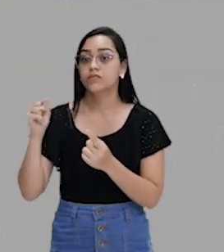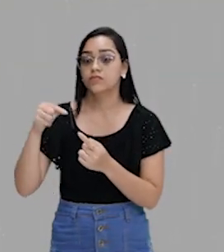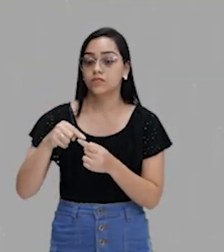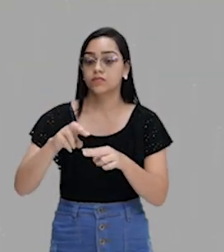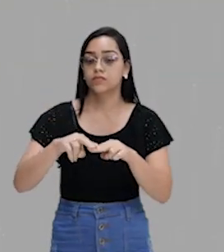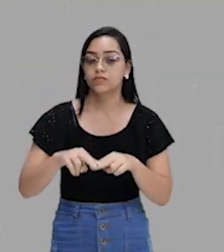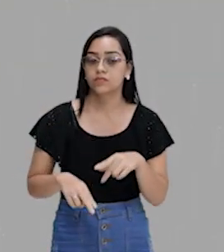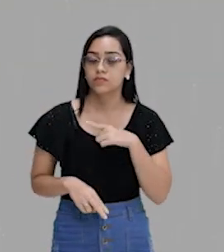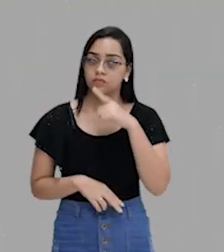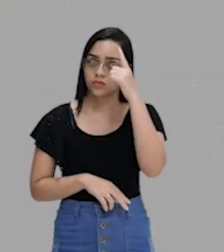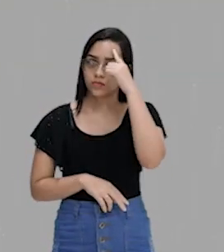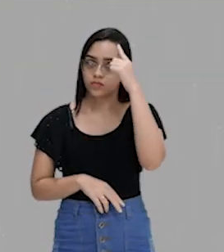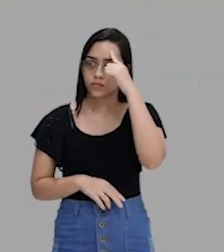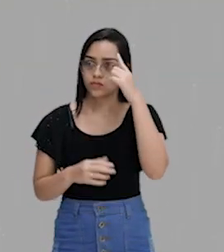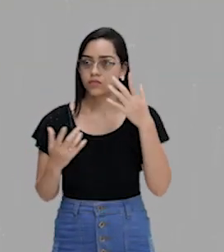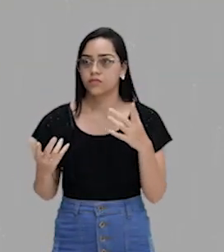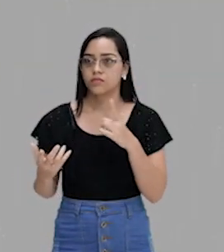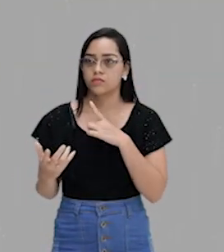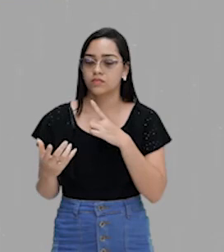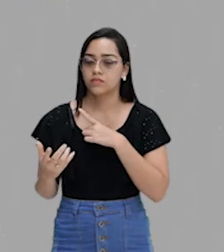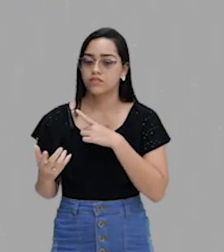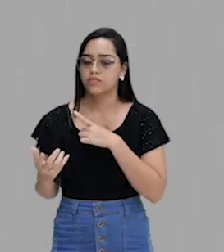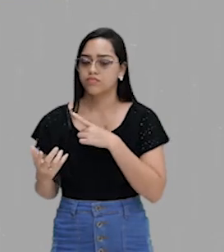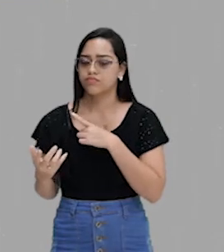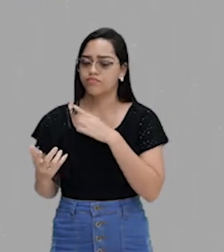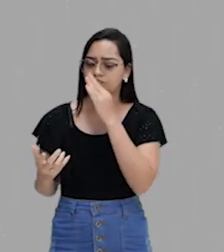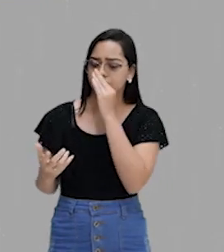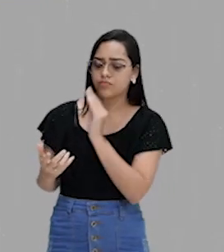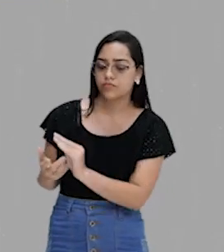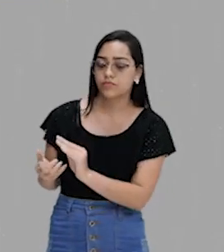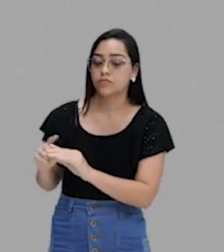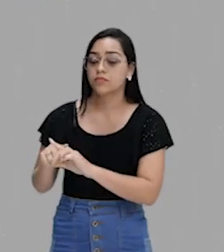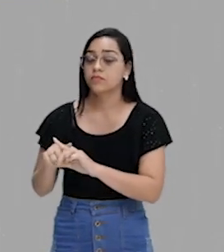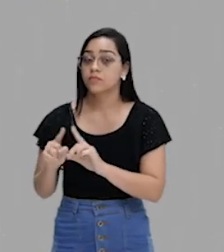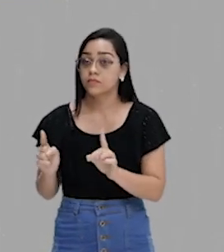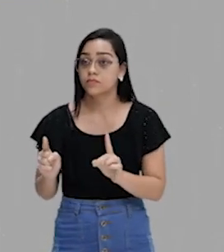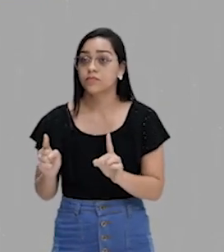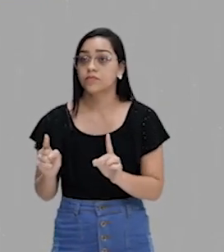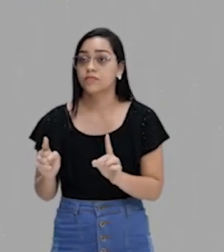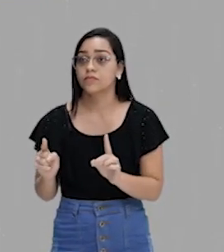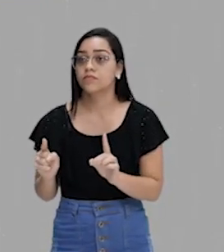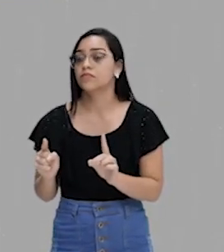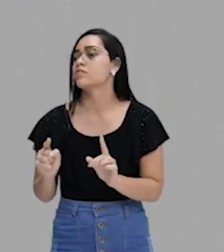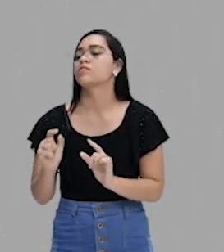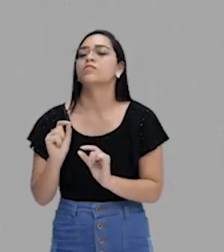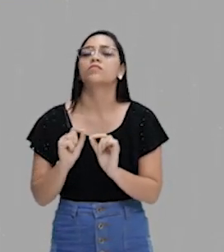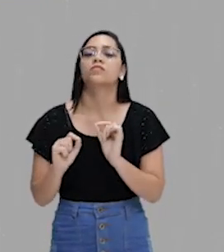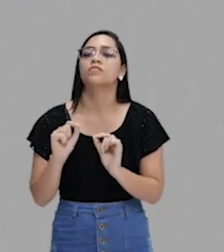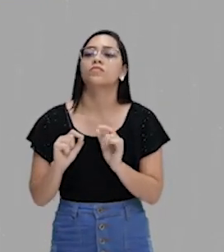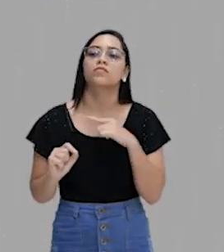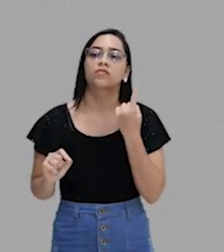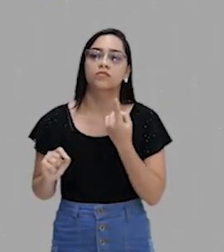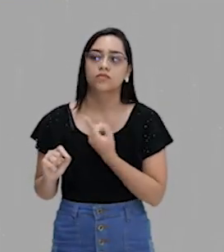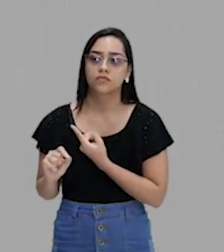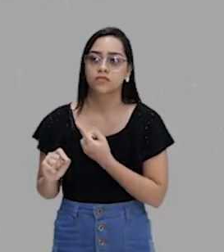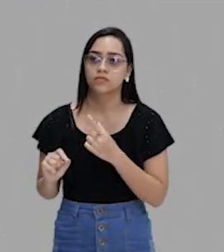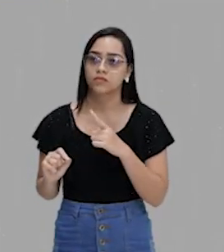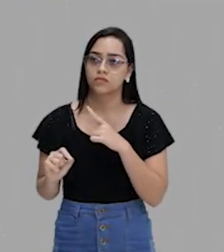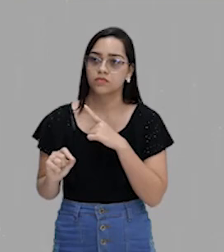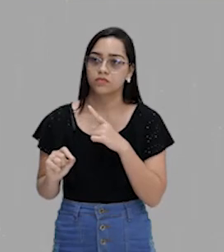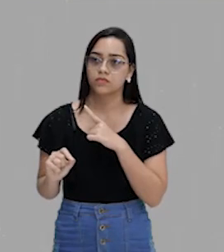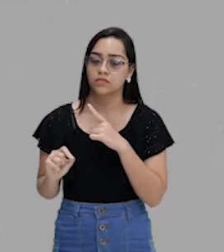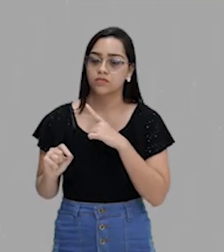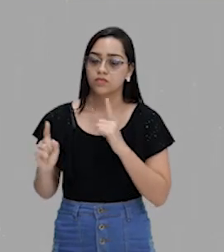objetividade, então a idealização fica meio que em segundo plano. Porém, aliás, porém não, né? Nós estamos